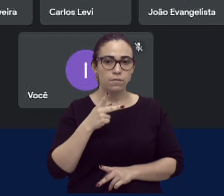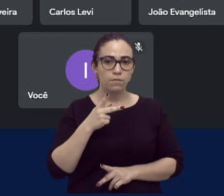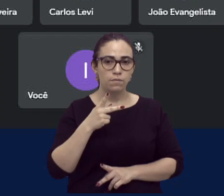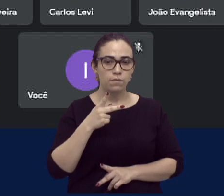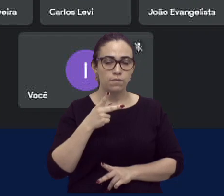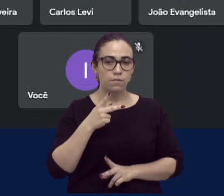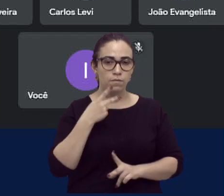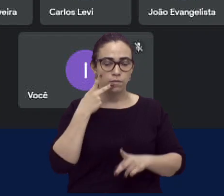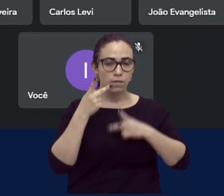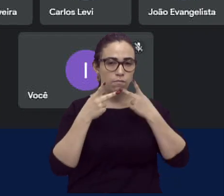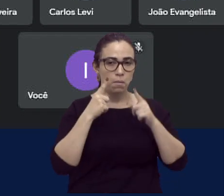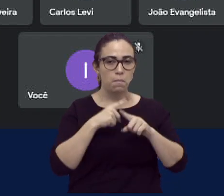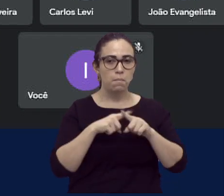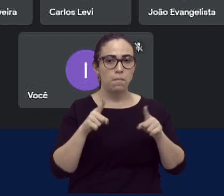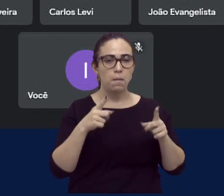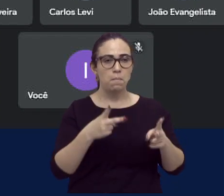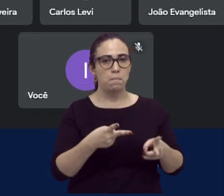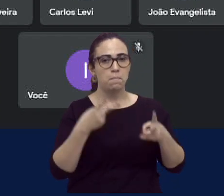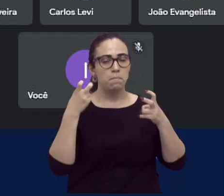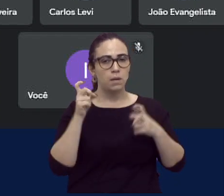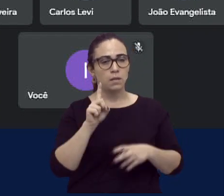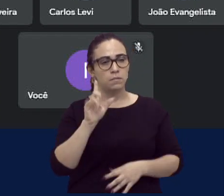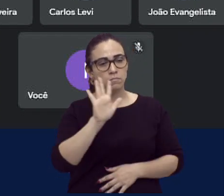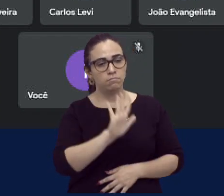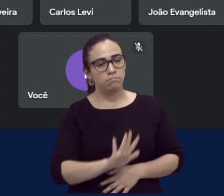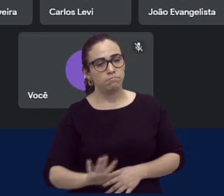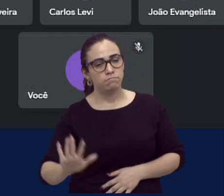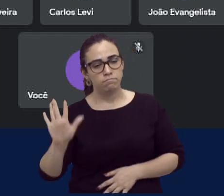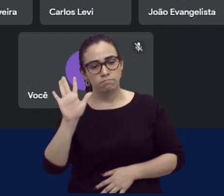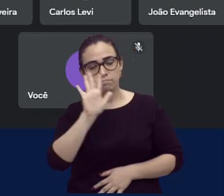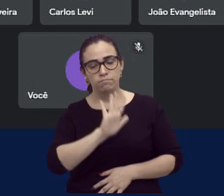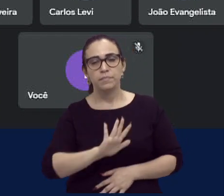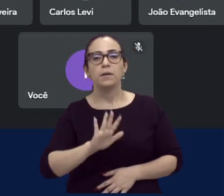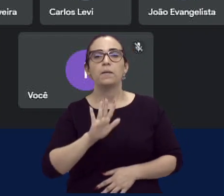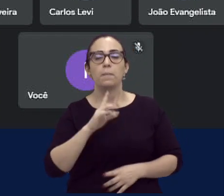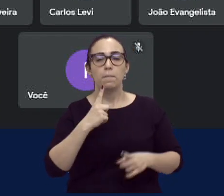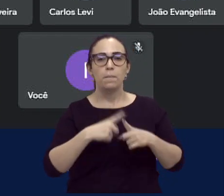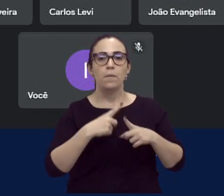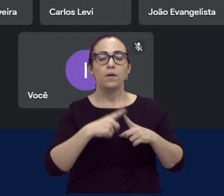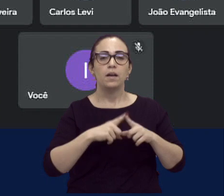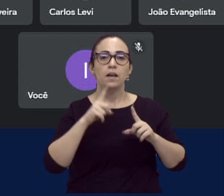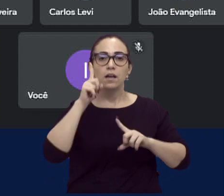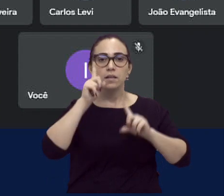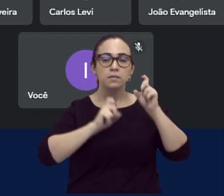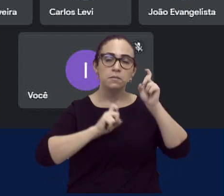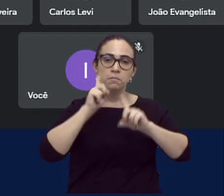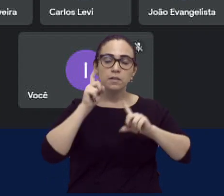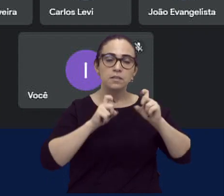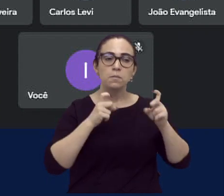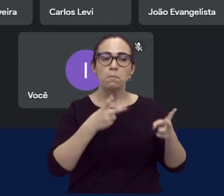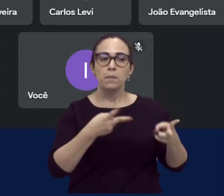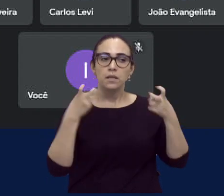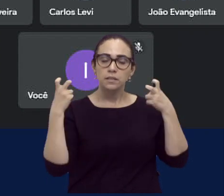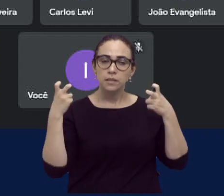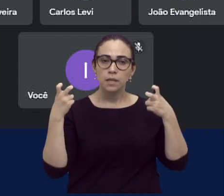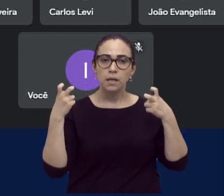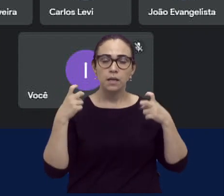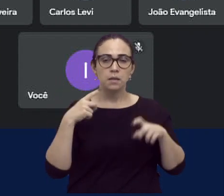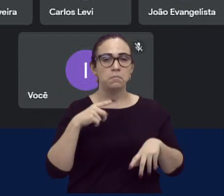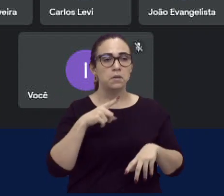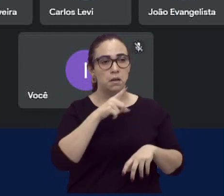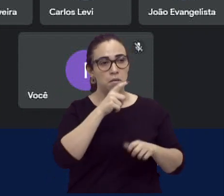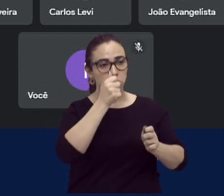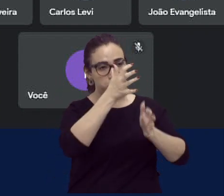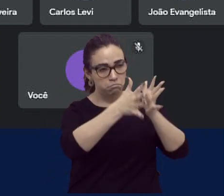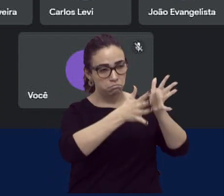passou verdade, porque houve uma leitura dos outros aspectos, né? A palavra é o que menos